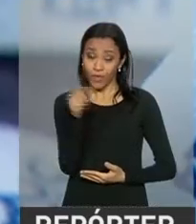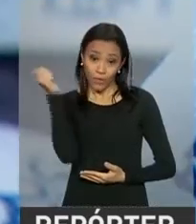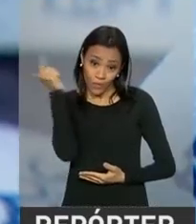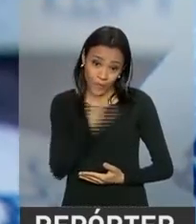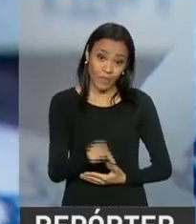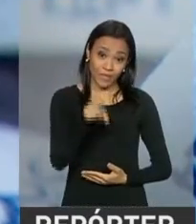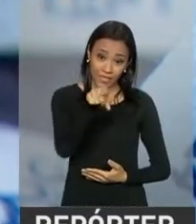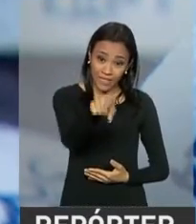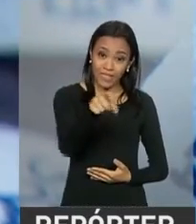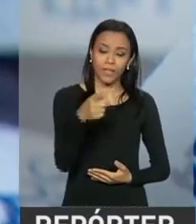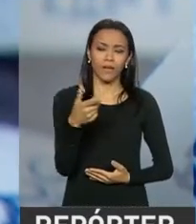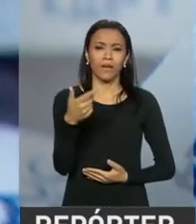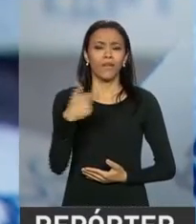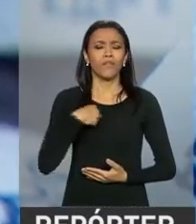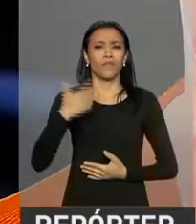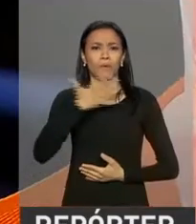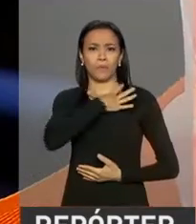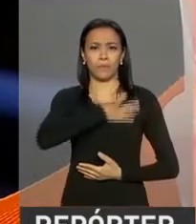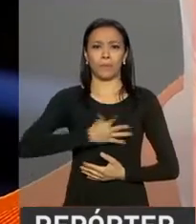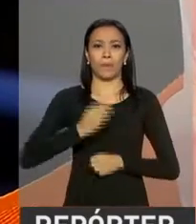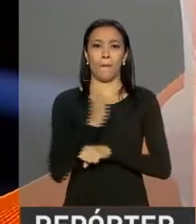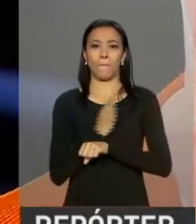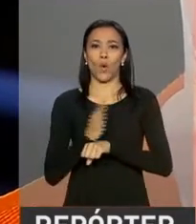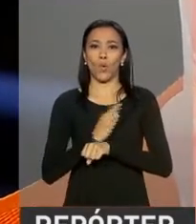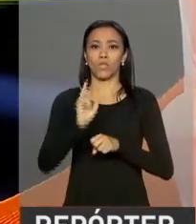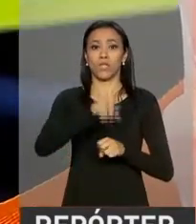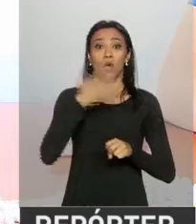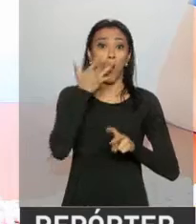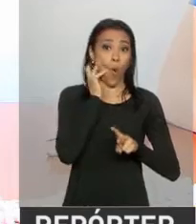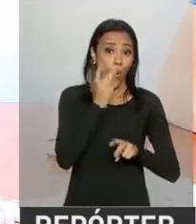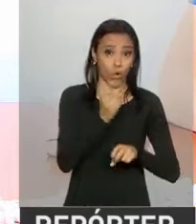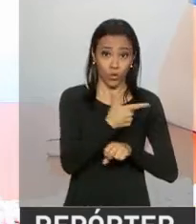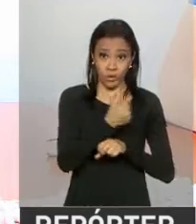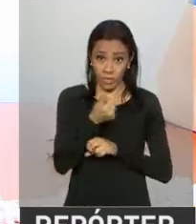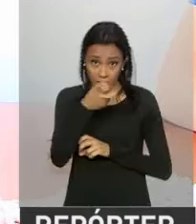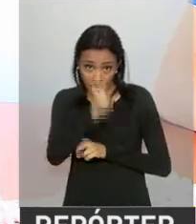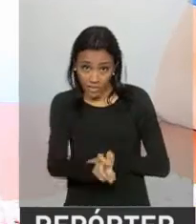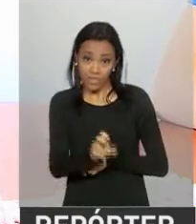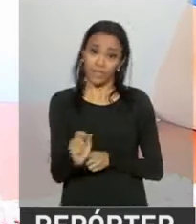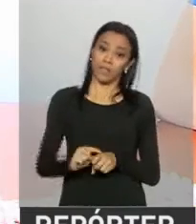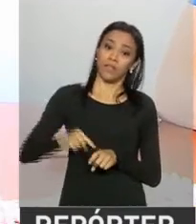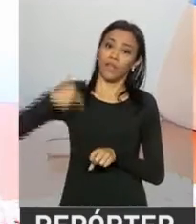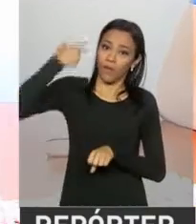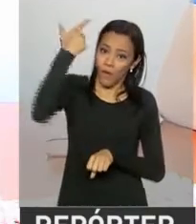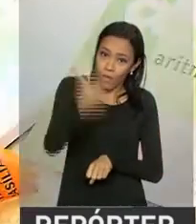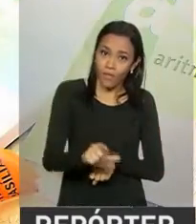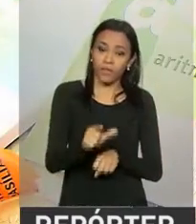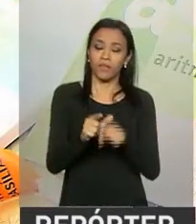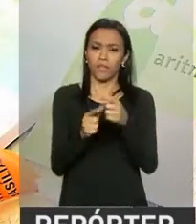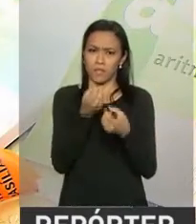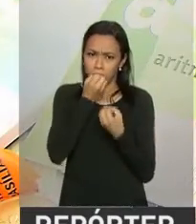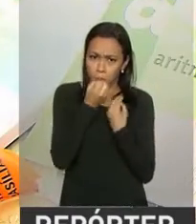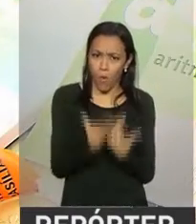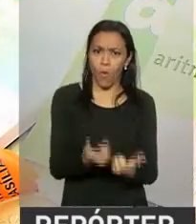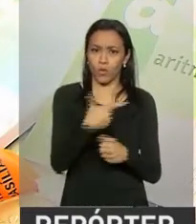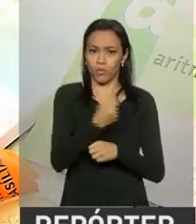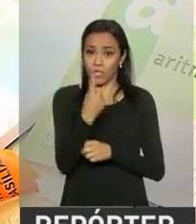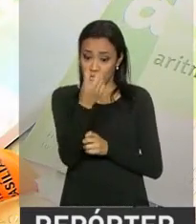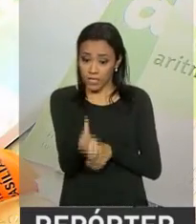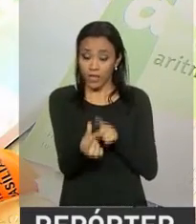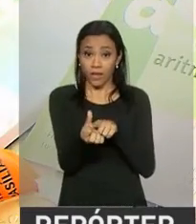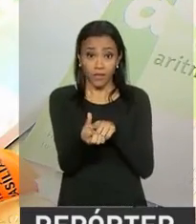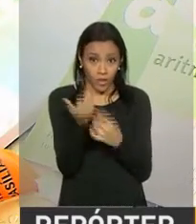foi bronze em 2014 ouro em 2015 e pra repetir os bons resultados em 2016